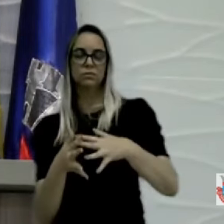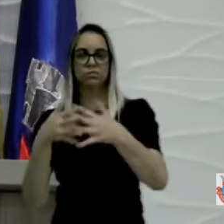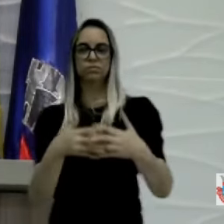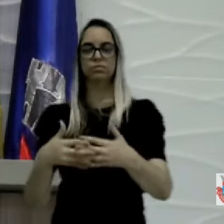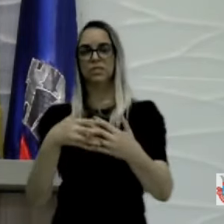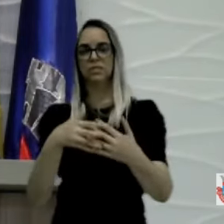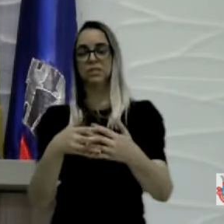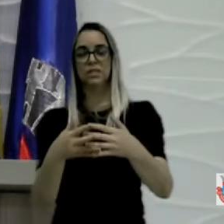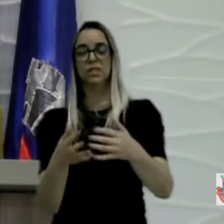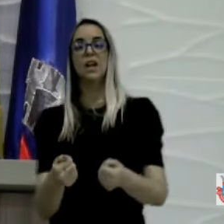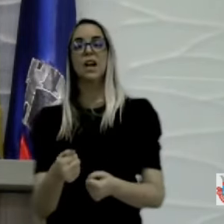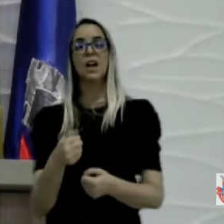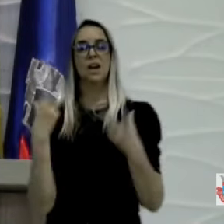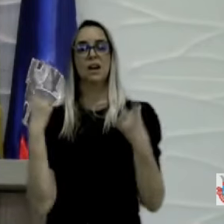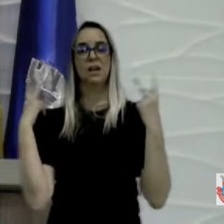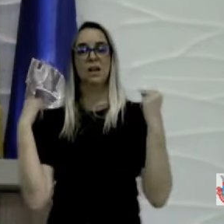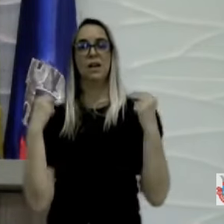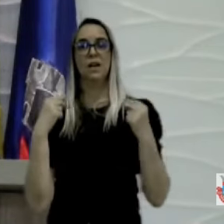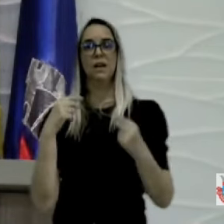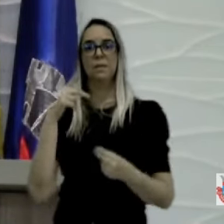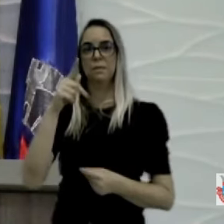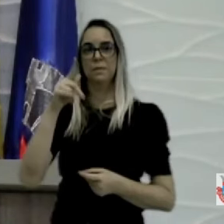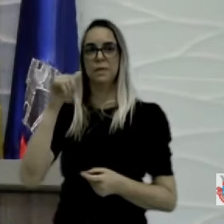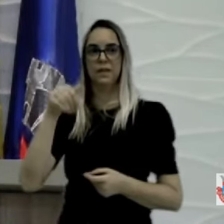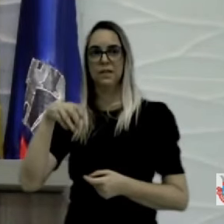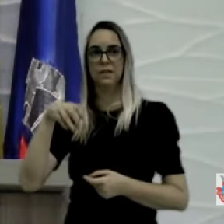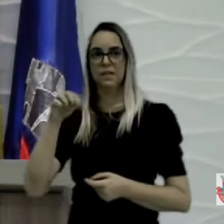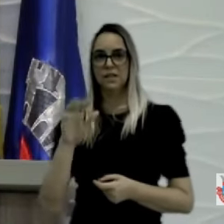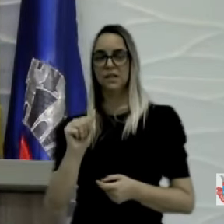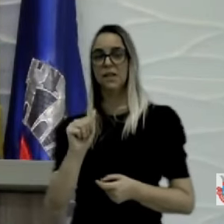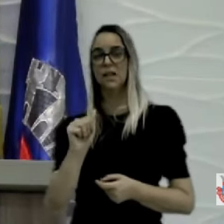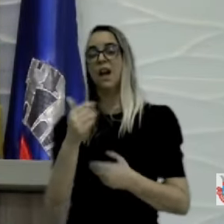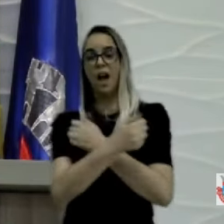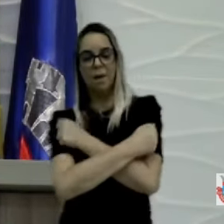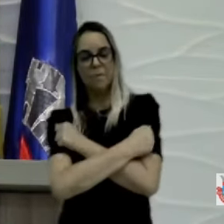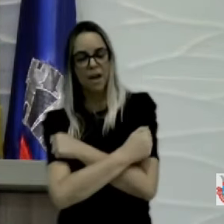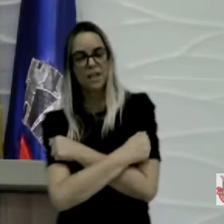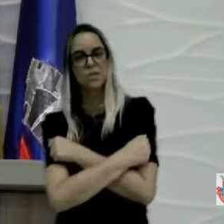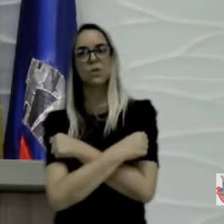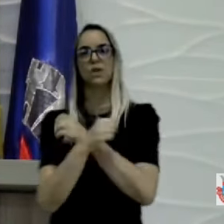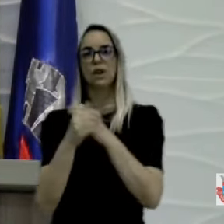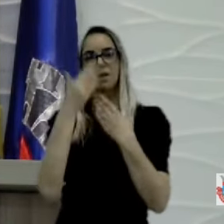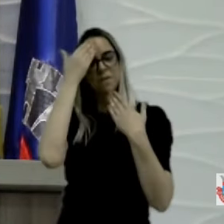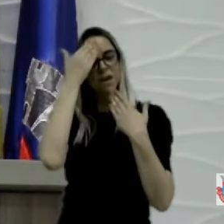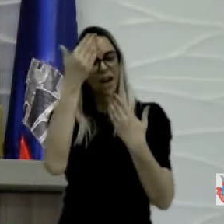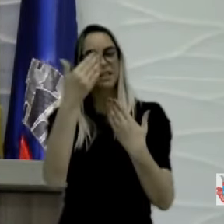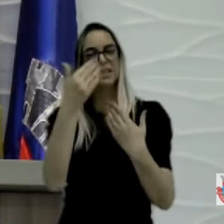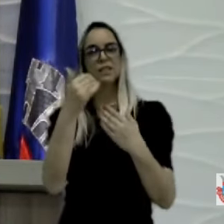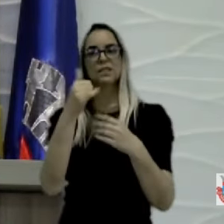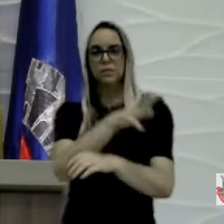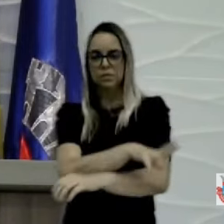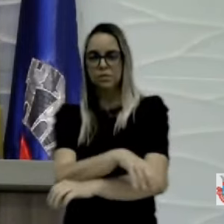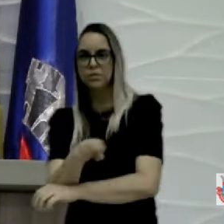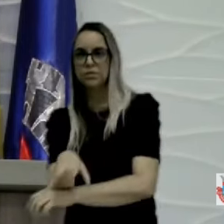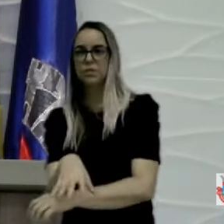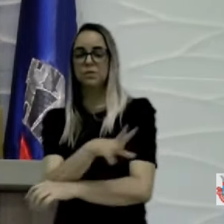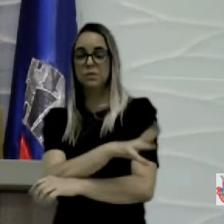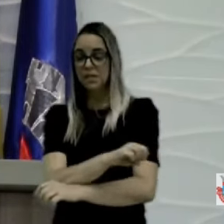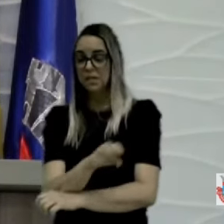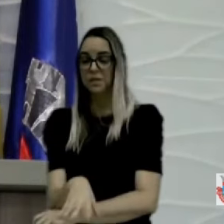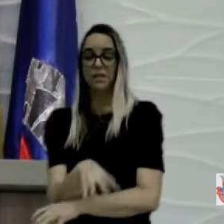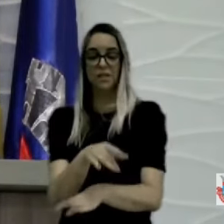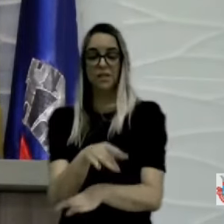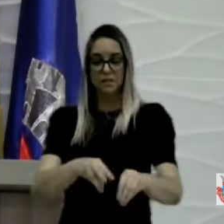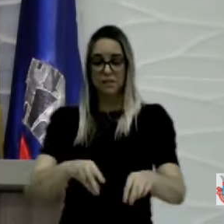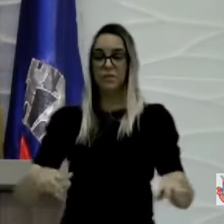Afonso, lá da Pimenta. Em nome deles, mandar um abraço e agradecer a todos os tratoristas envolvidos nas arações de terra que nós